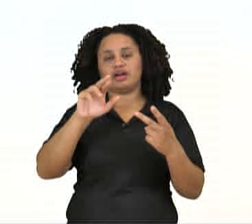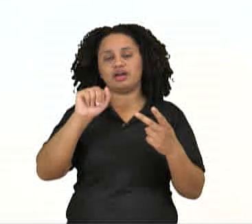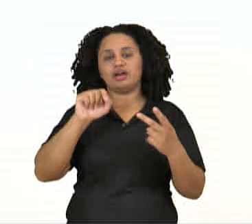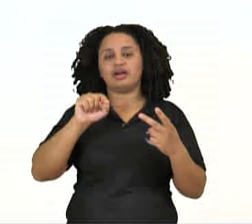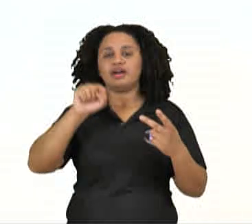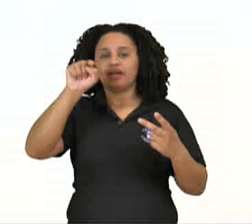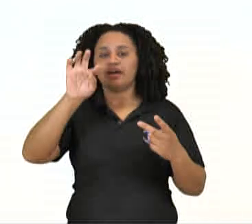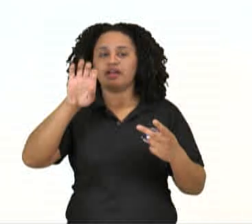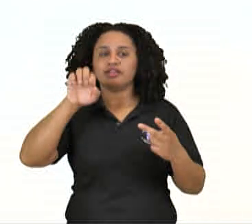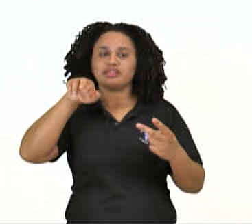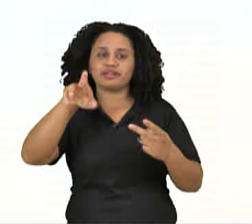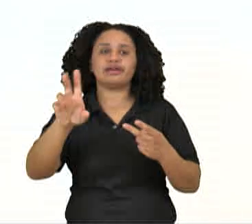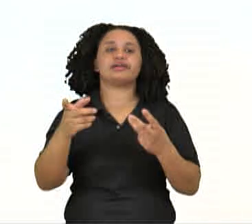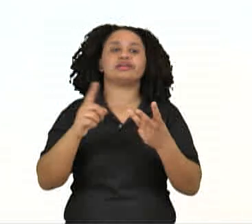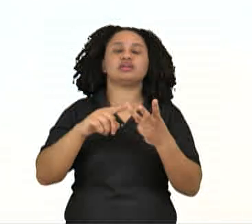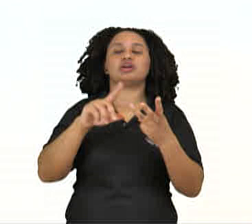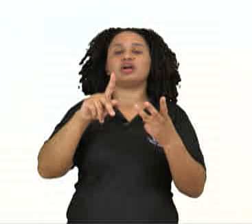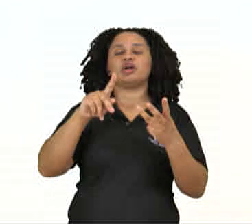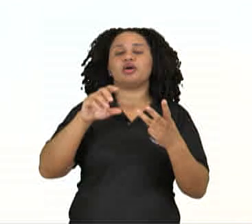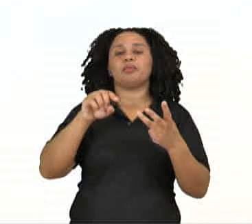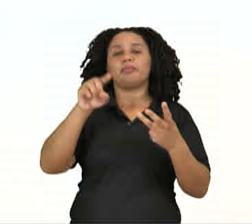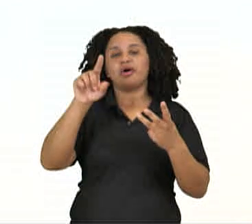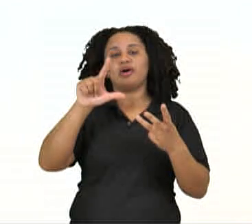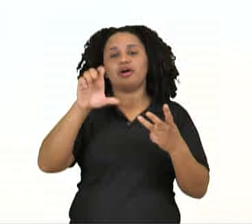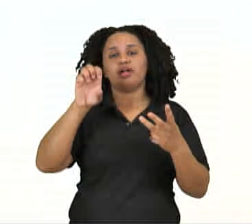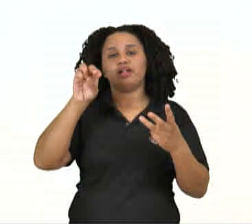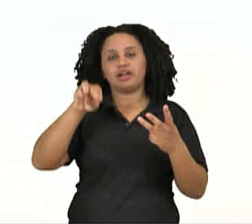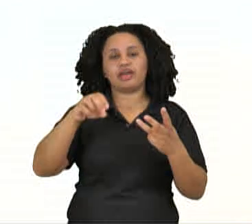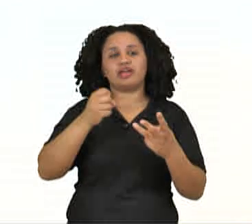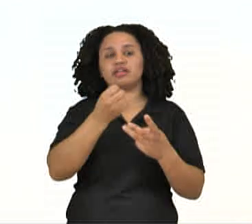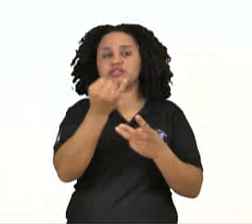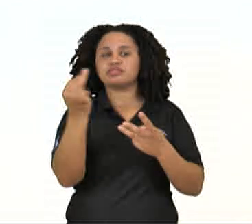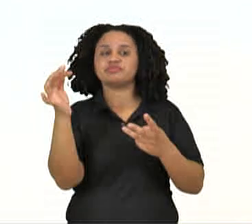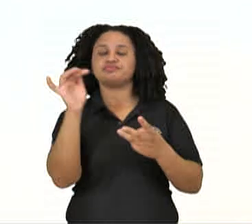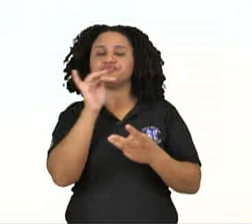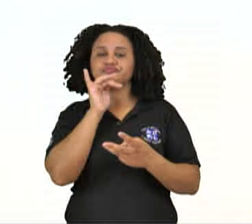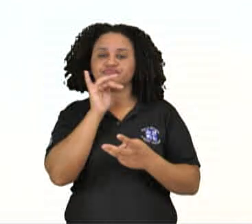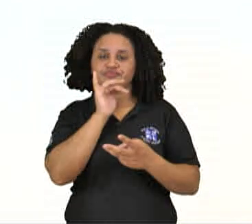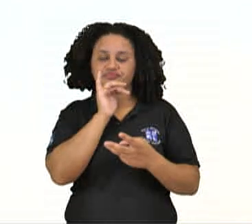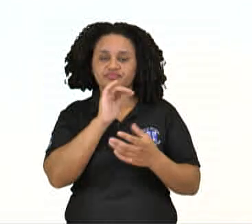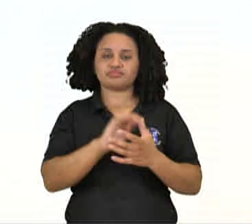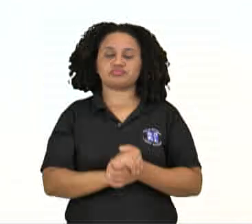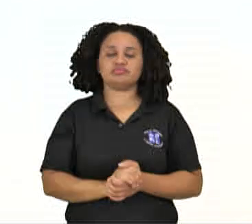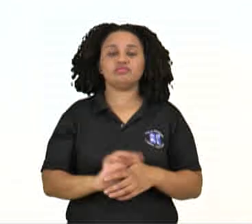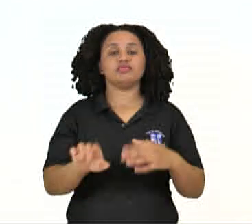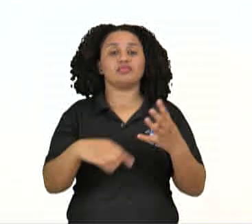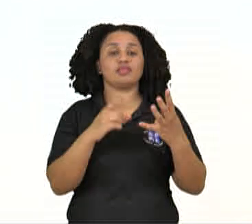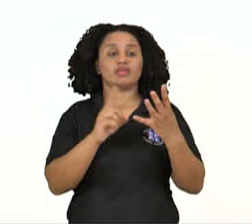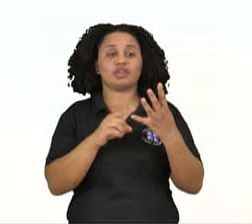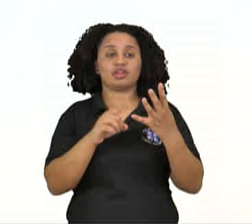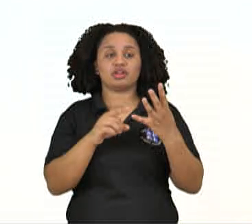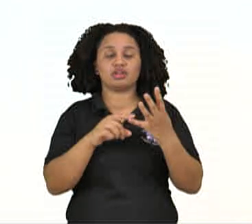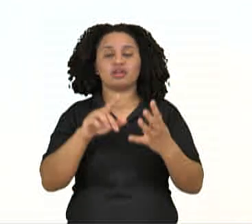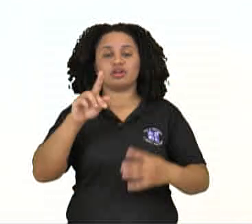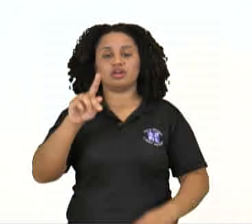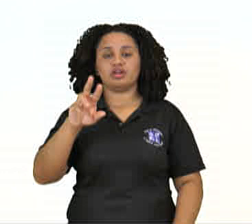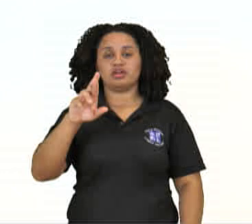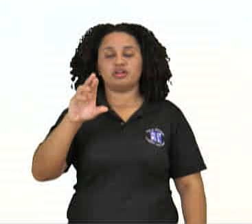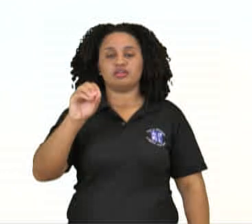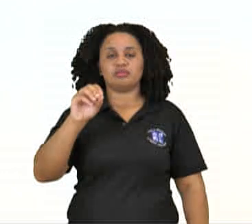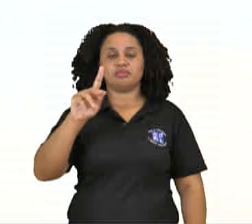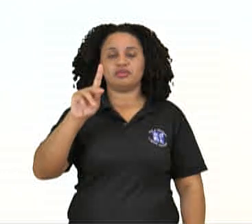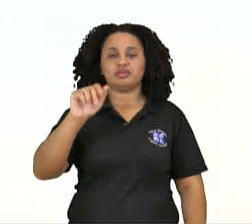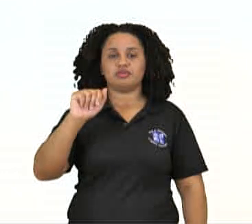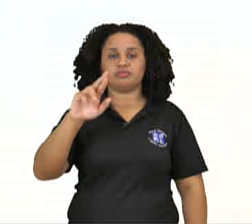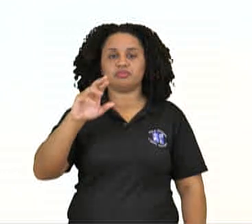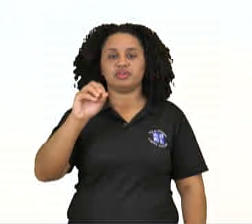empório, jockey, órfão, órgão e etc. Né? Já para os proparoxítonos, que são aquelas palavras que